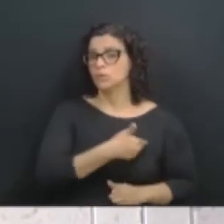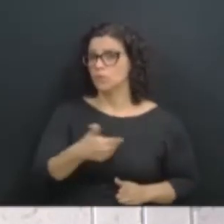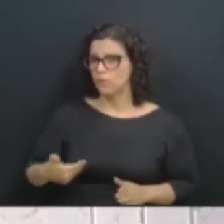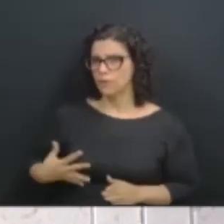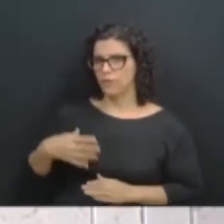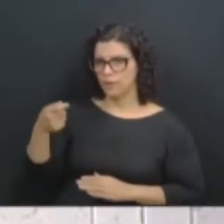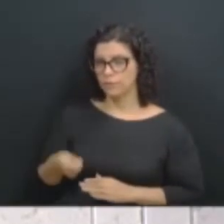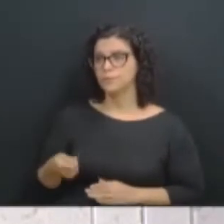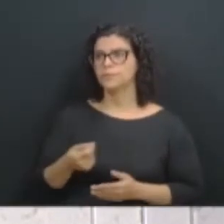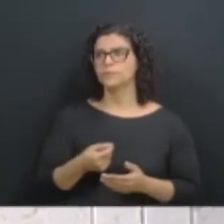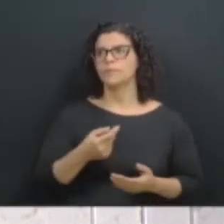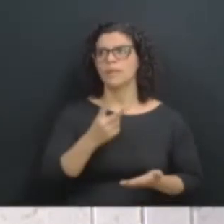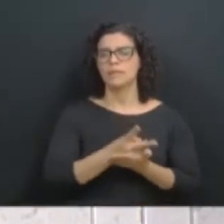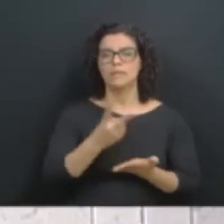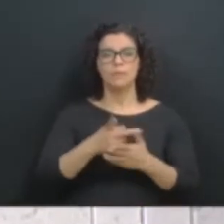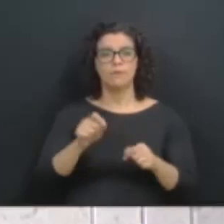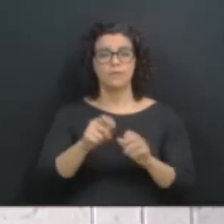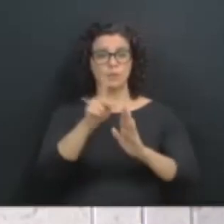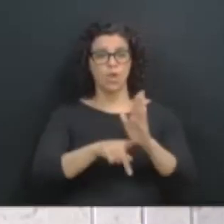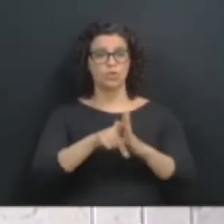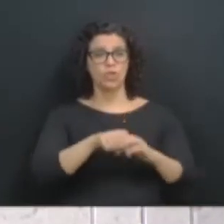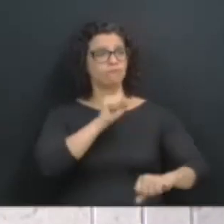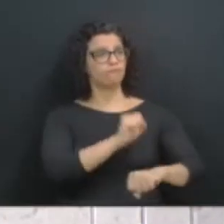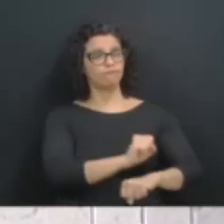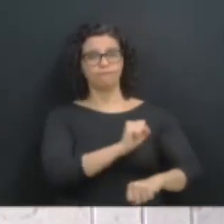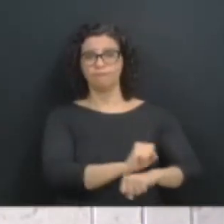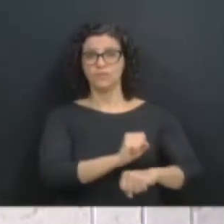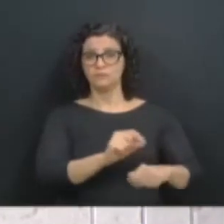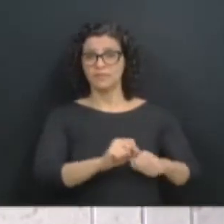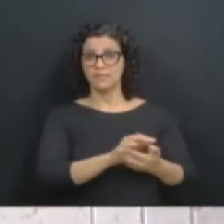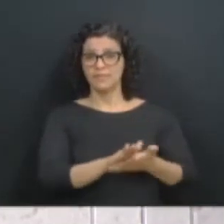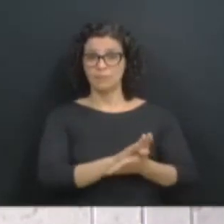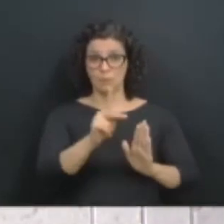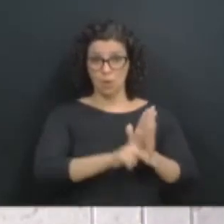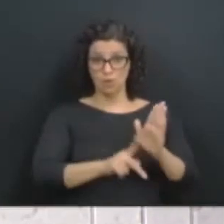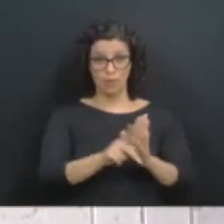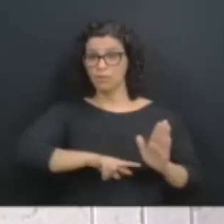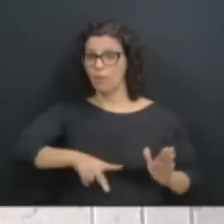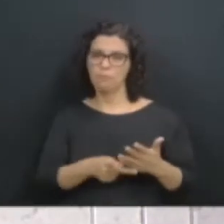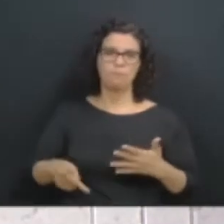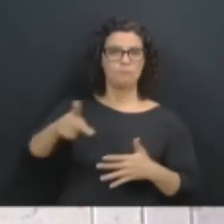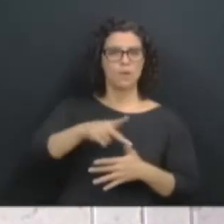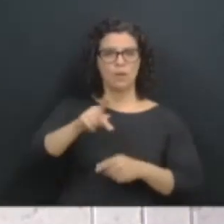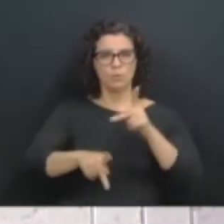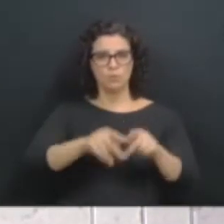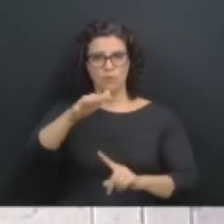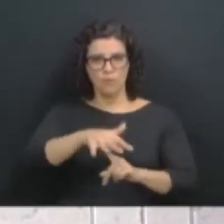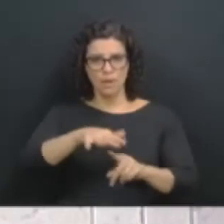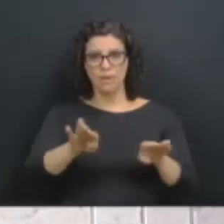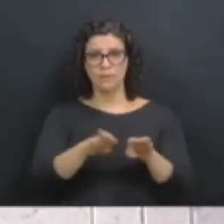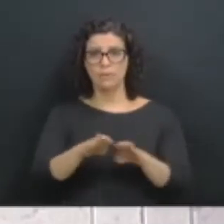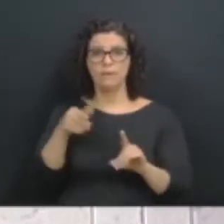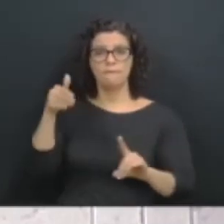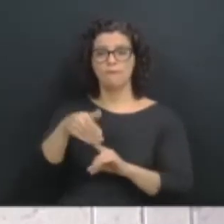governador Júnior sentou em cima de projetos que, de repente, não são essenciais para o povo paranaense e não